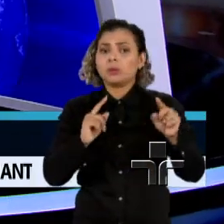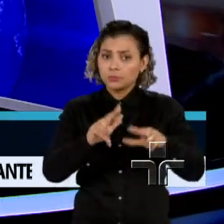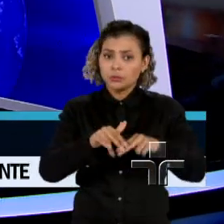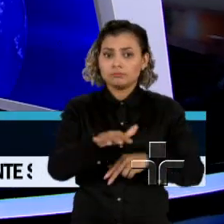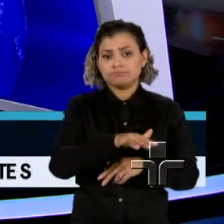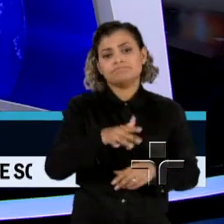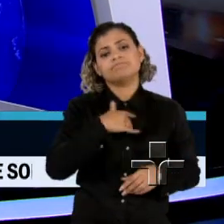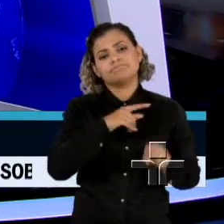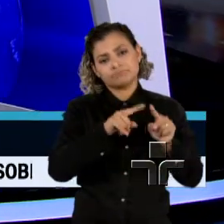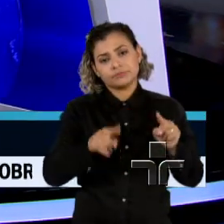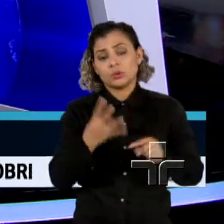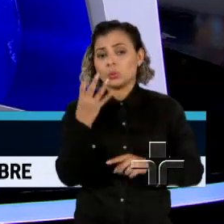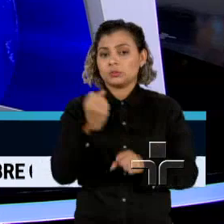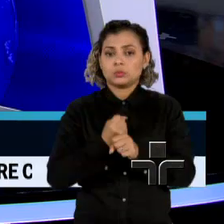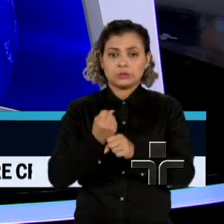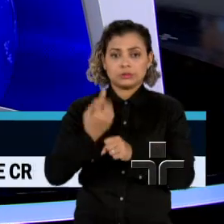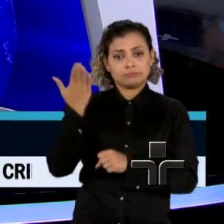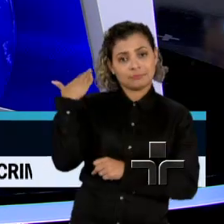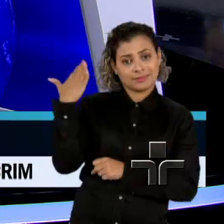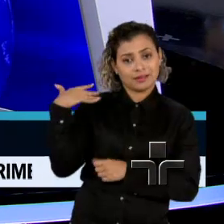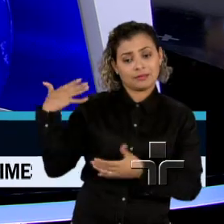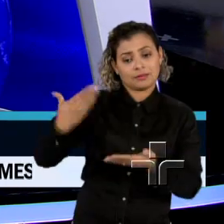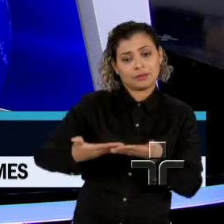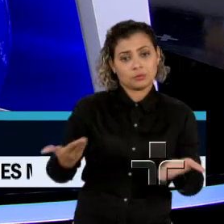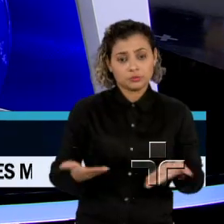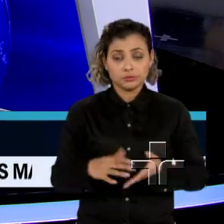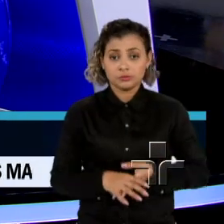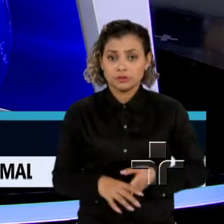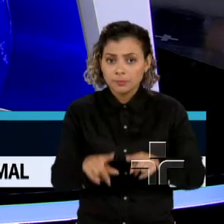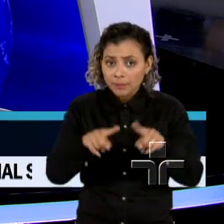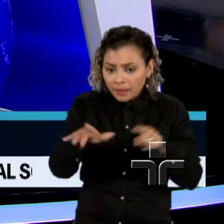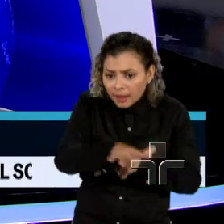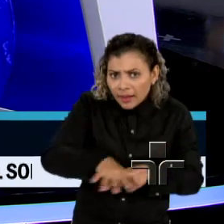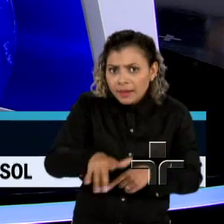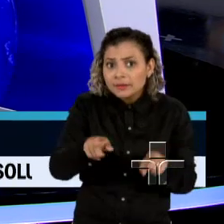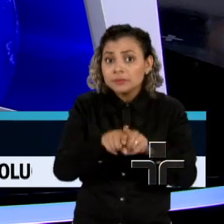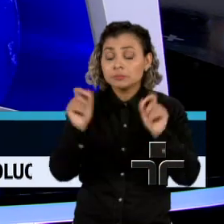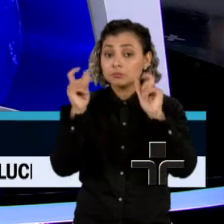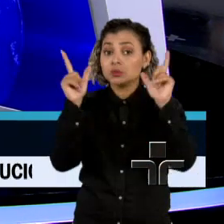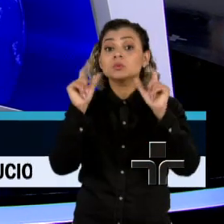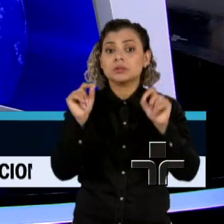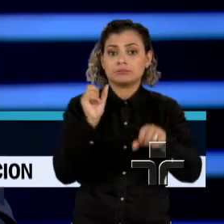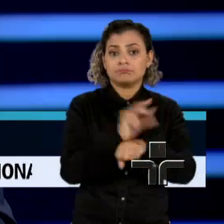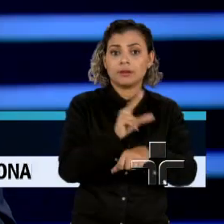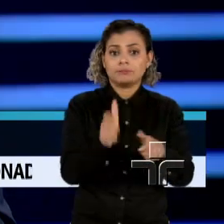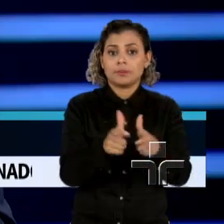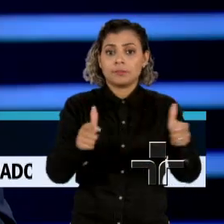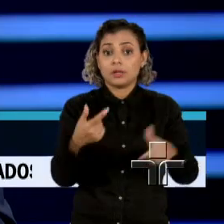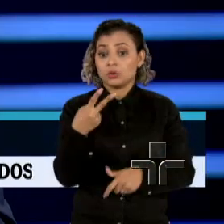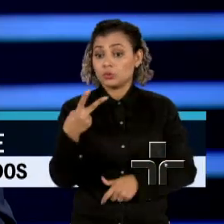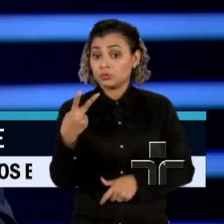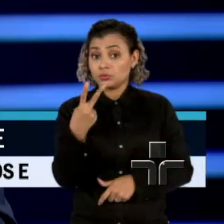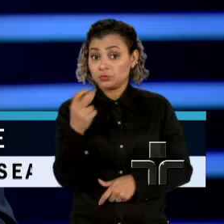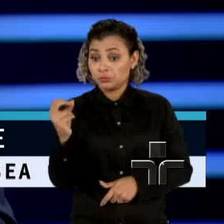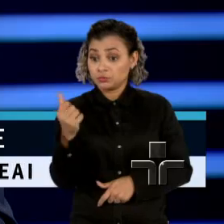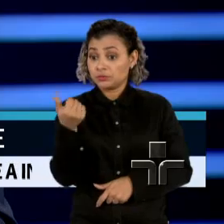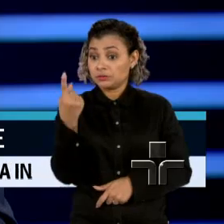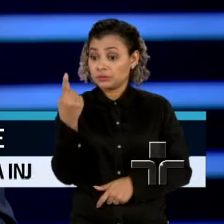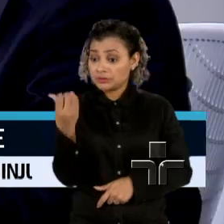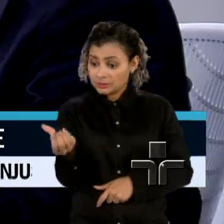há 4 anos atrás. Né? Um dado que chama atenção nesse setor também é a geração de empregos. Né? De 2016 para cá, cresceu quase 12% e a gente sabe que há